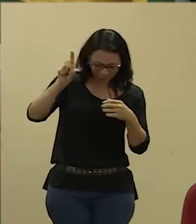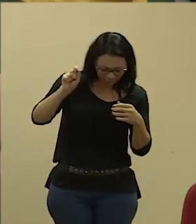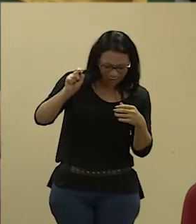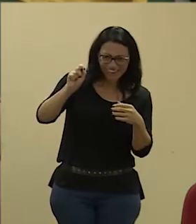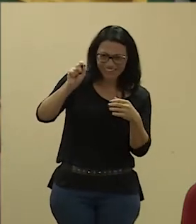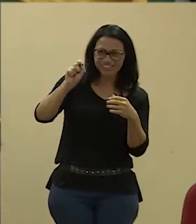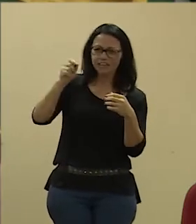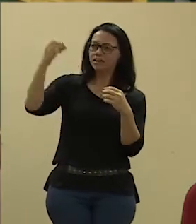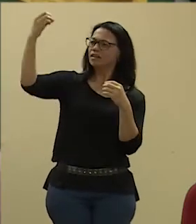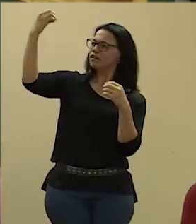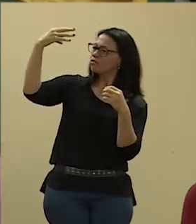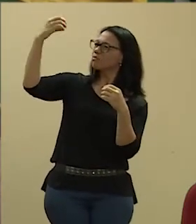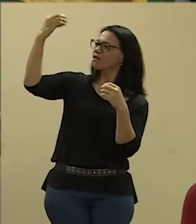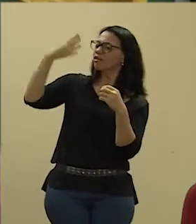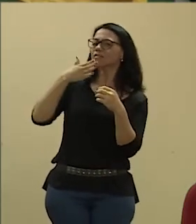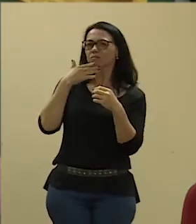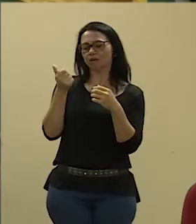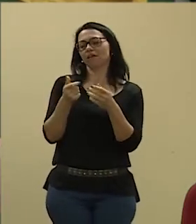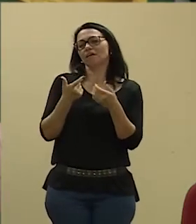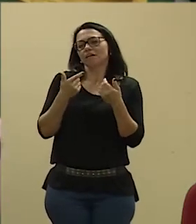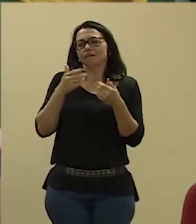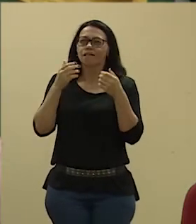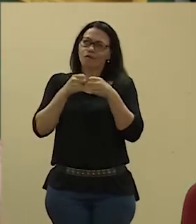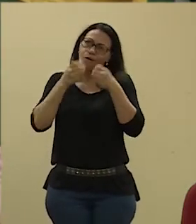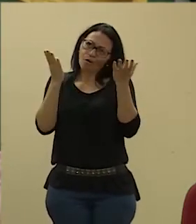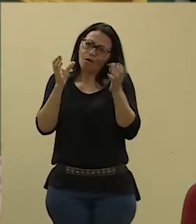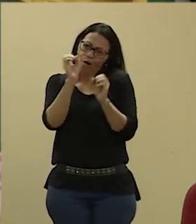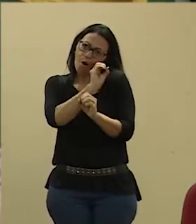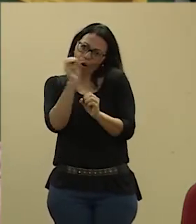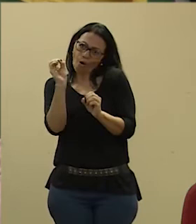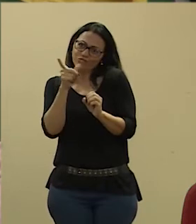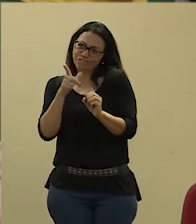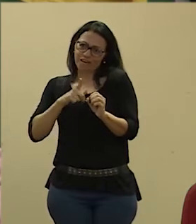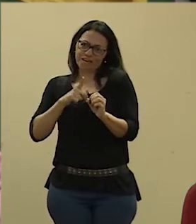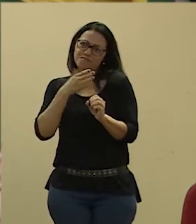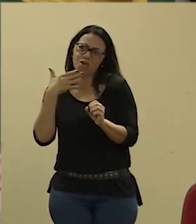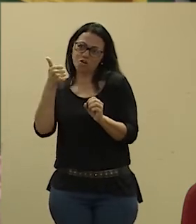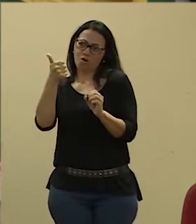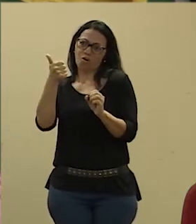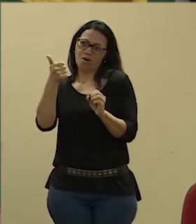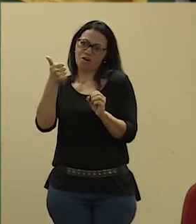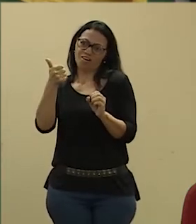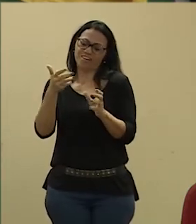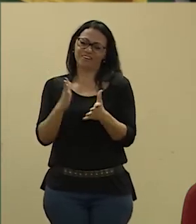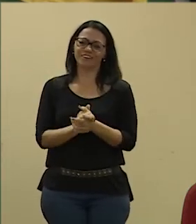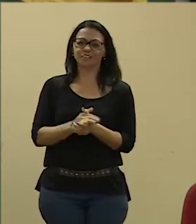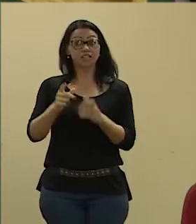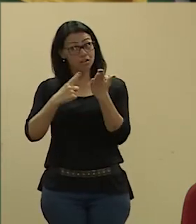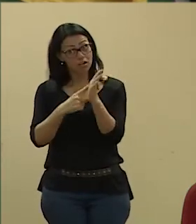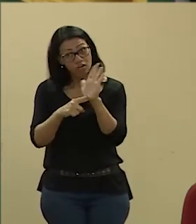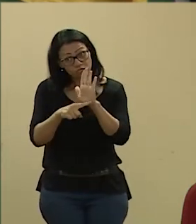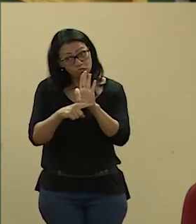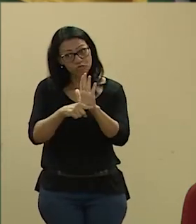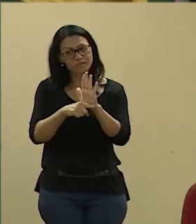ilumina razoavelmente bem tem os maiores e os menores tal mas eles conseguem fazer há algum milagre e o que